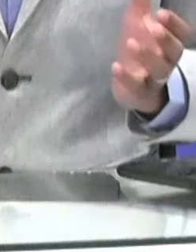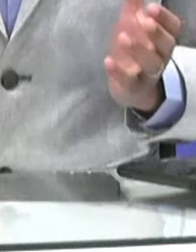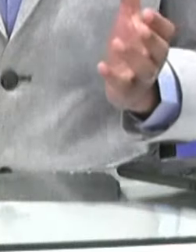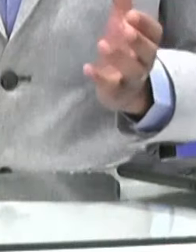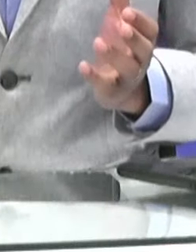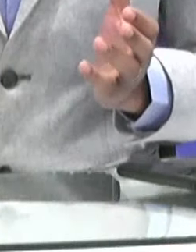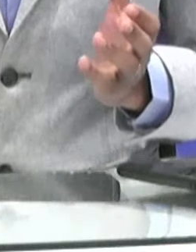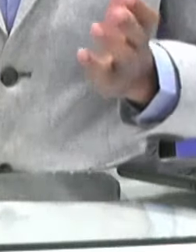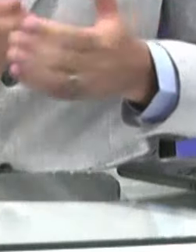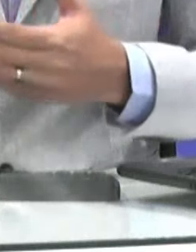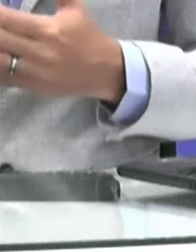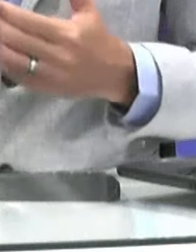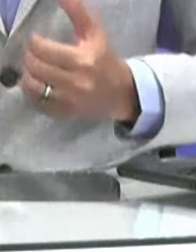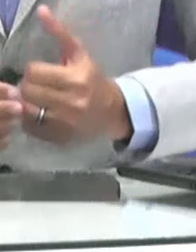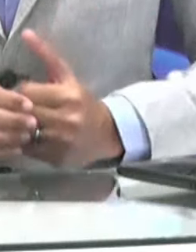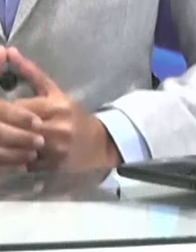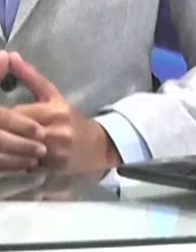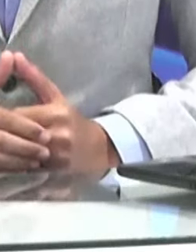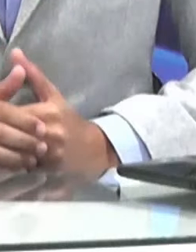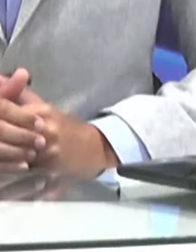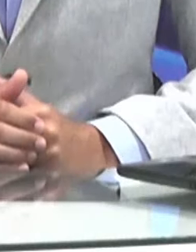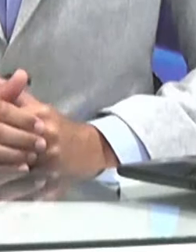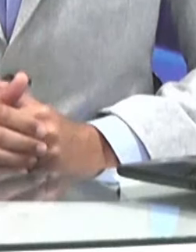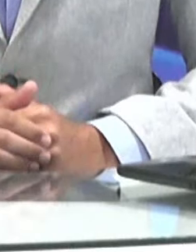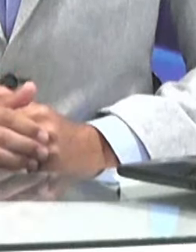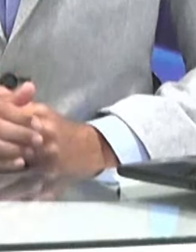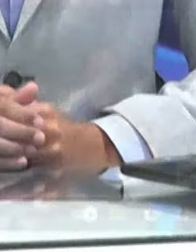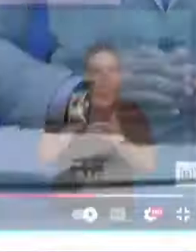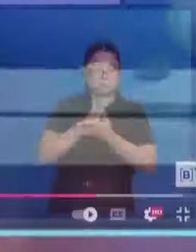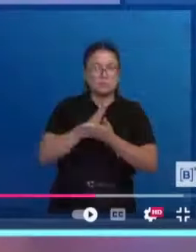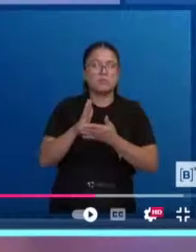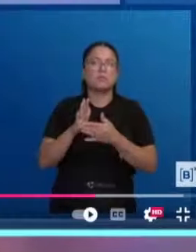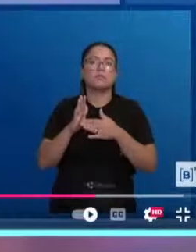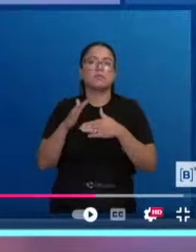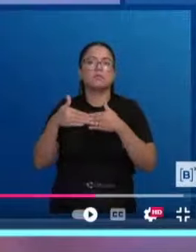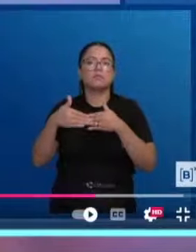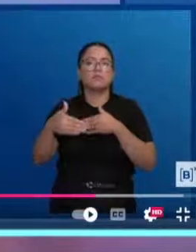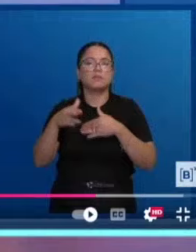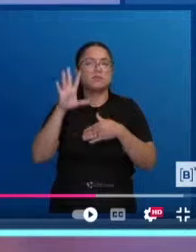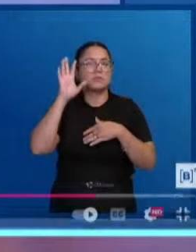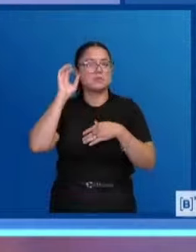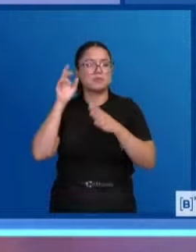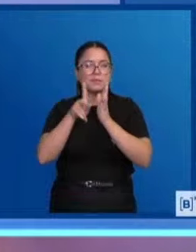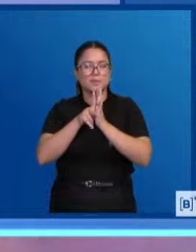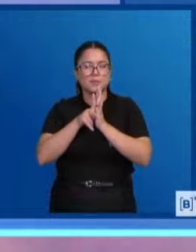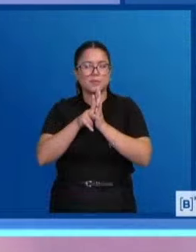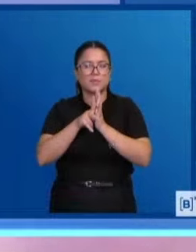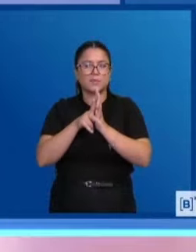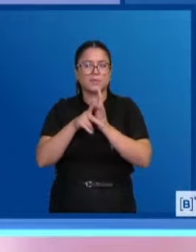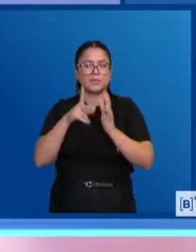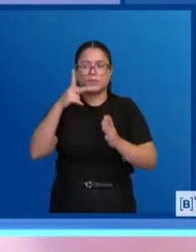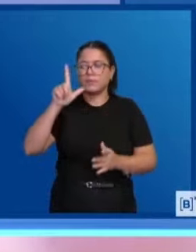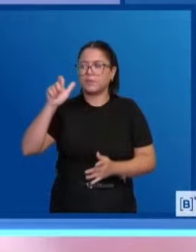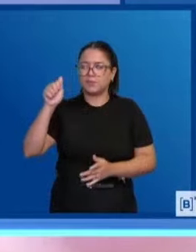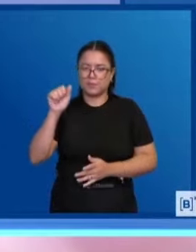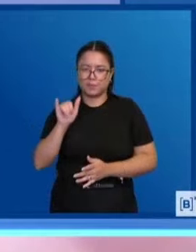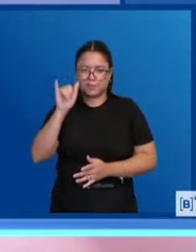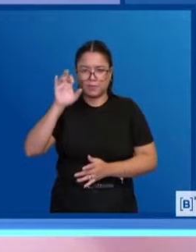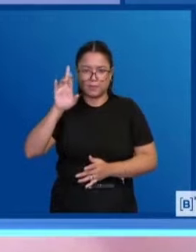enquanto população, devemos participar ativamente, exigindo aí a transparência e a qualidade